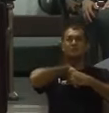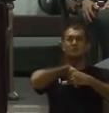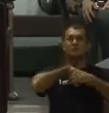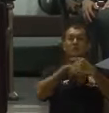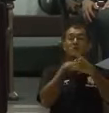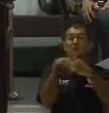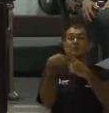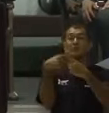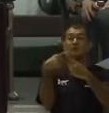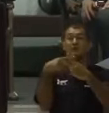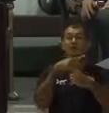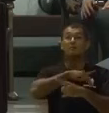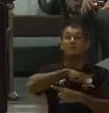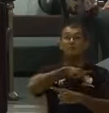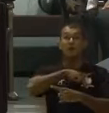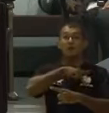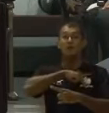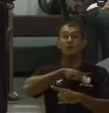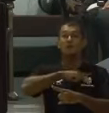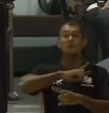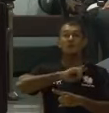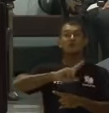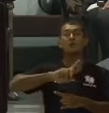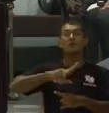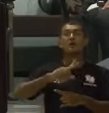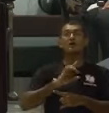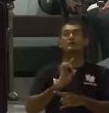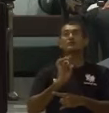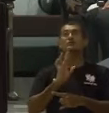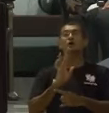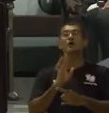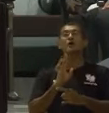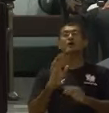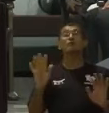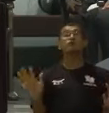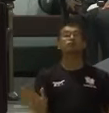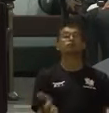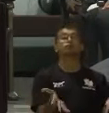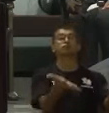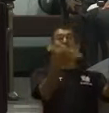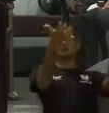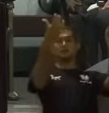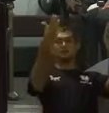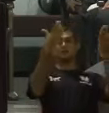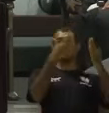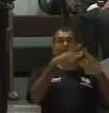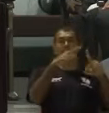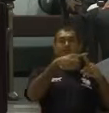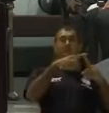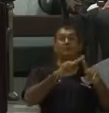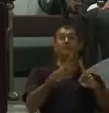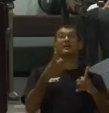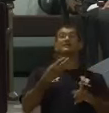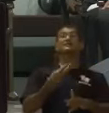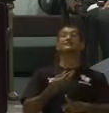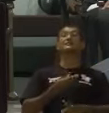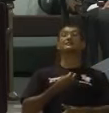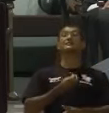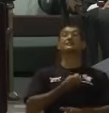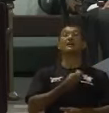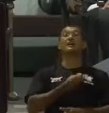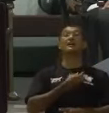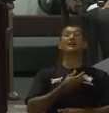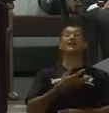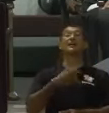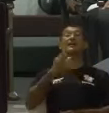porque Paulo não está apenas estimulando a igreja, mas ele está falando daquilo que ele